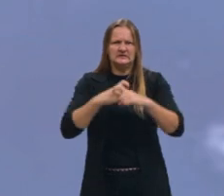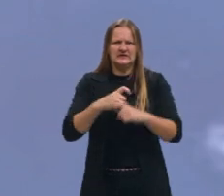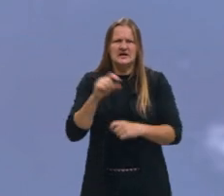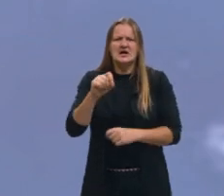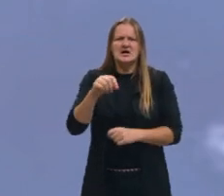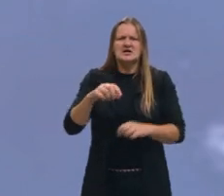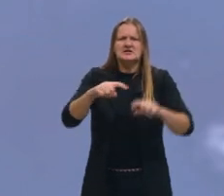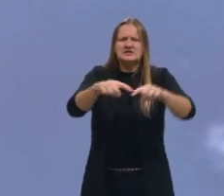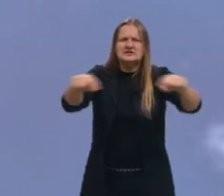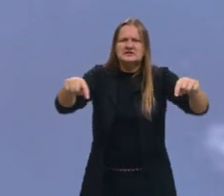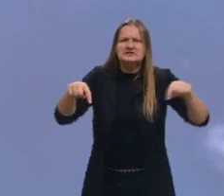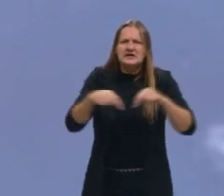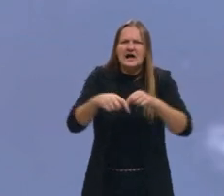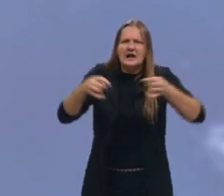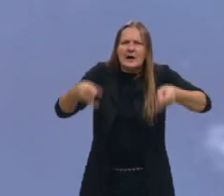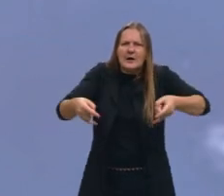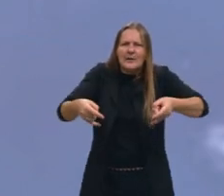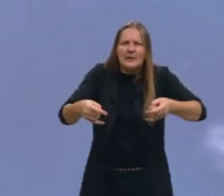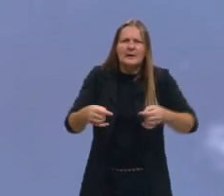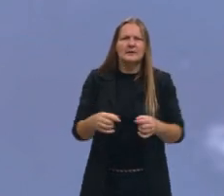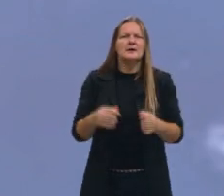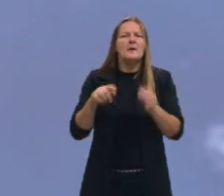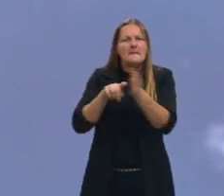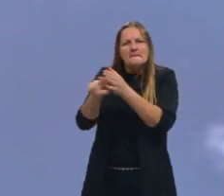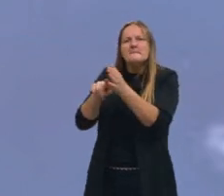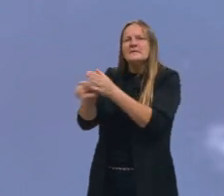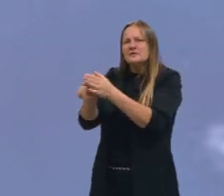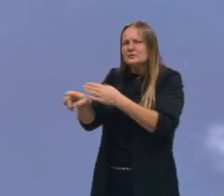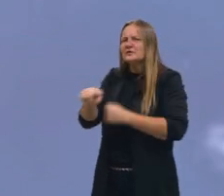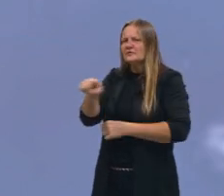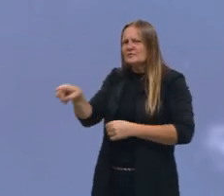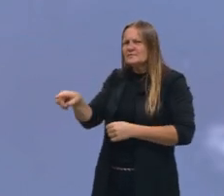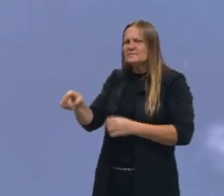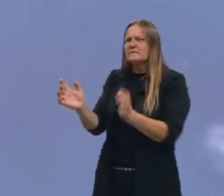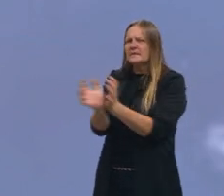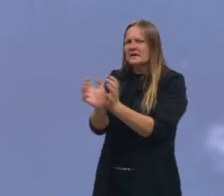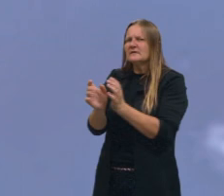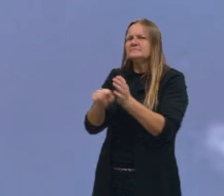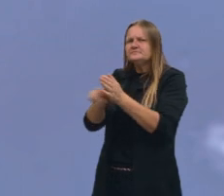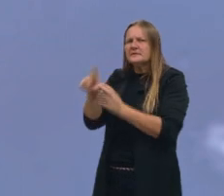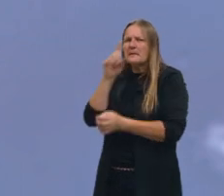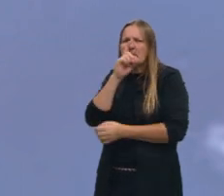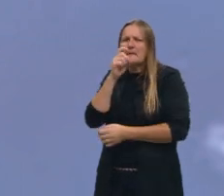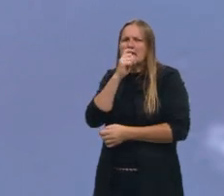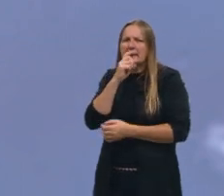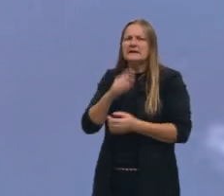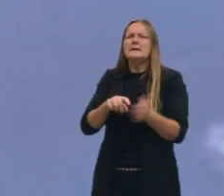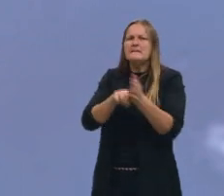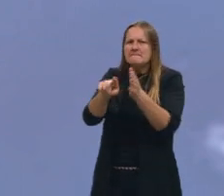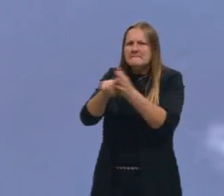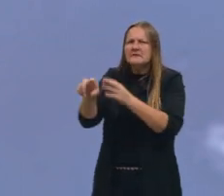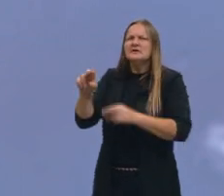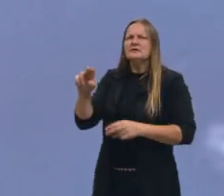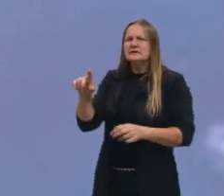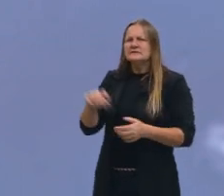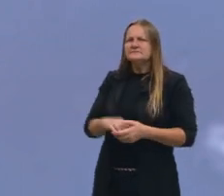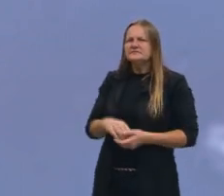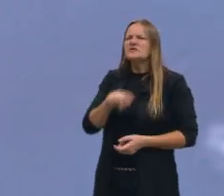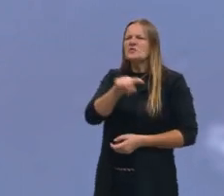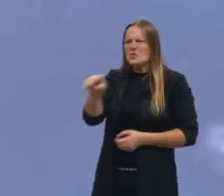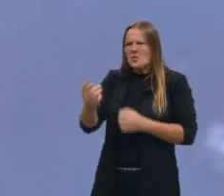na sala no quarto ou assistindo Pergunta aí para o colega pergunta para mãe para o pai pergunta para irmã